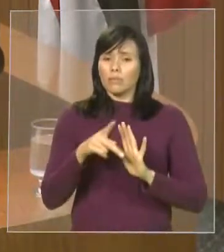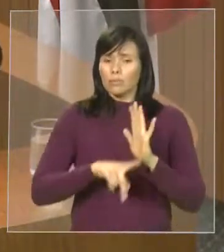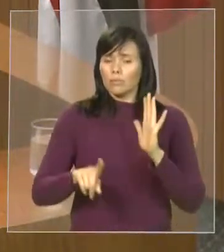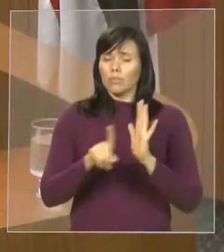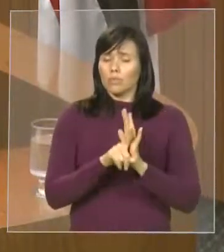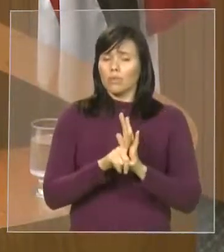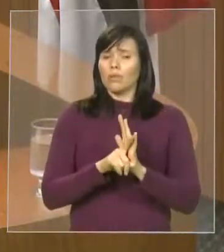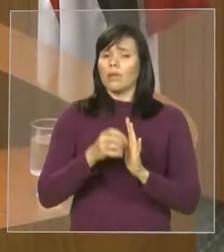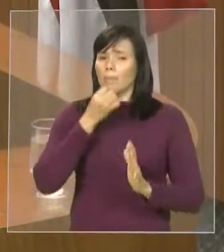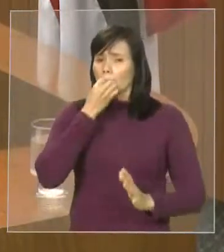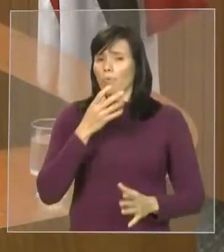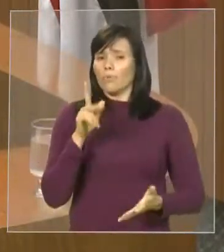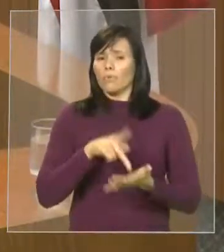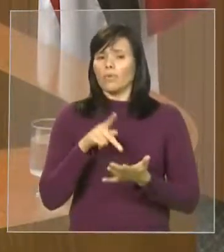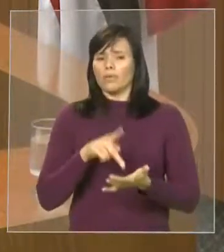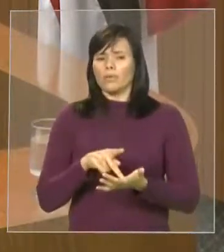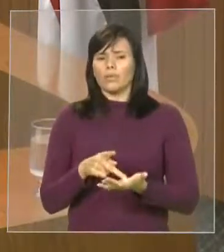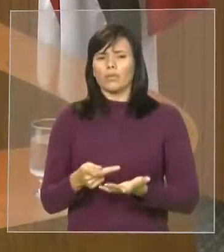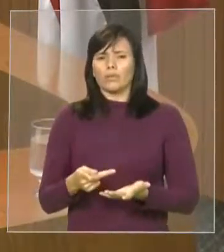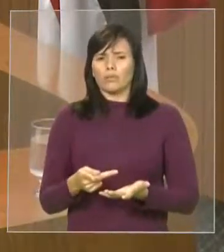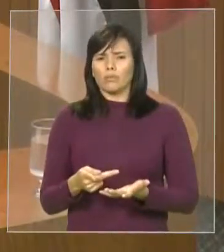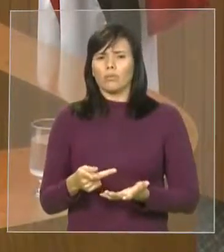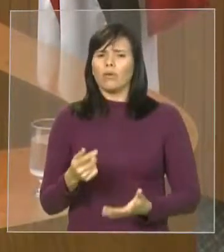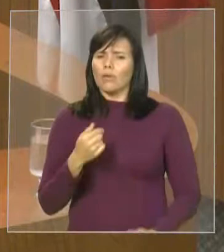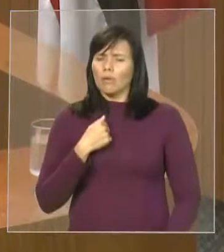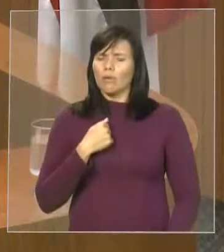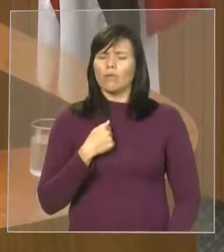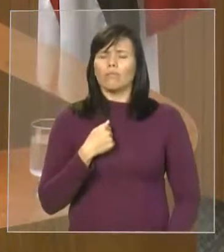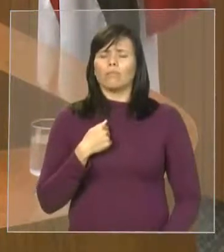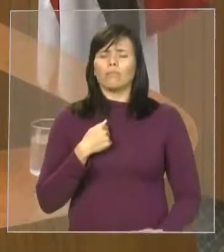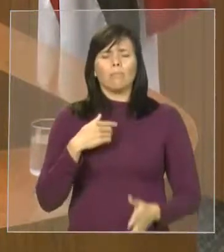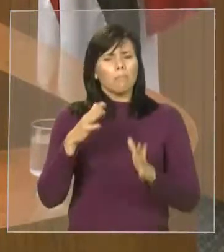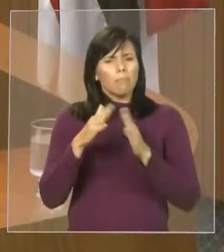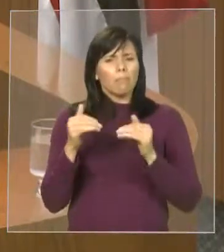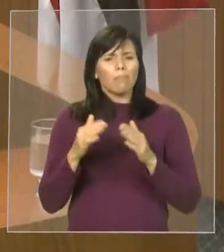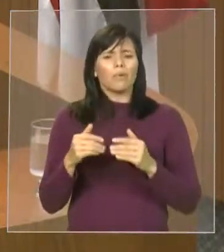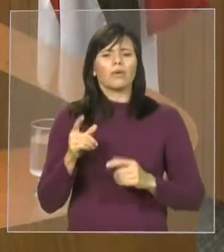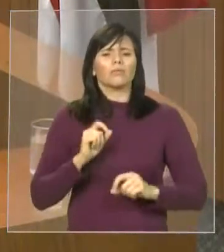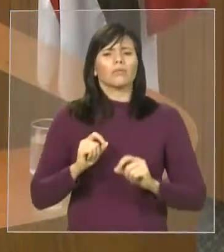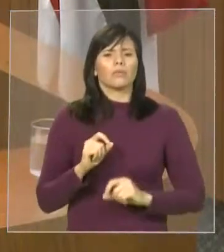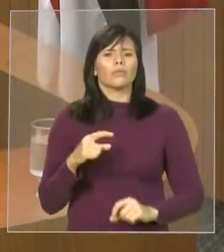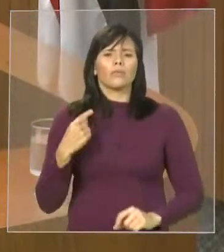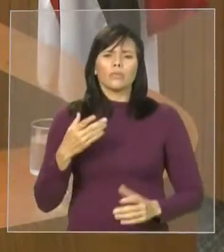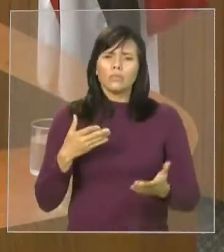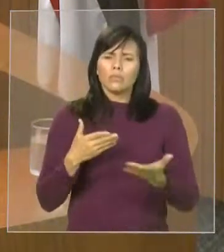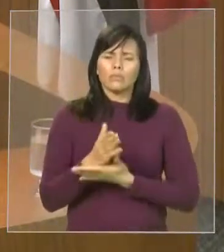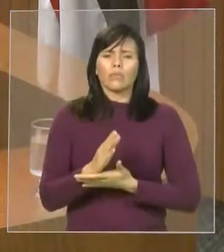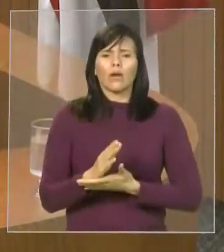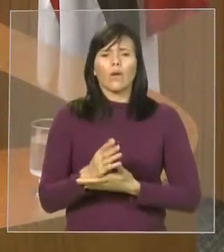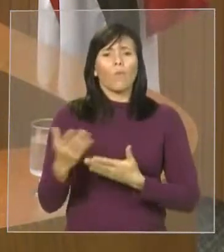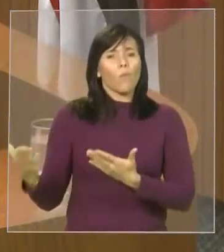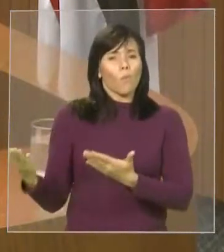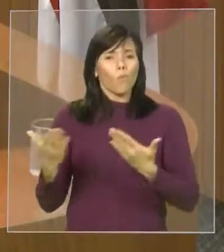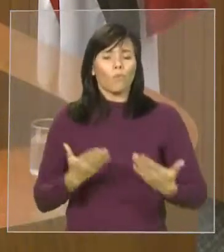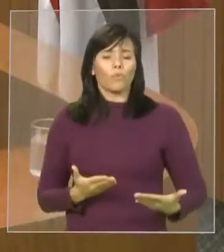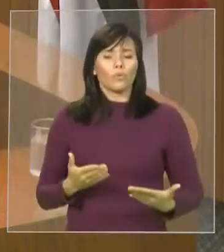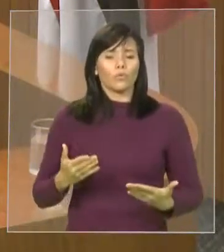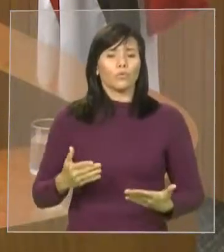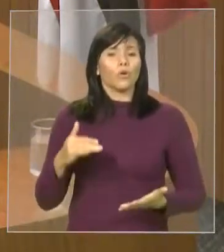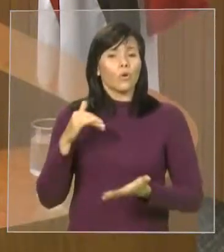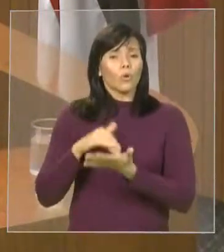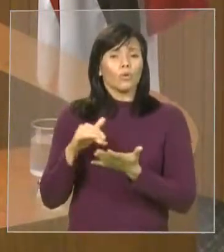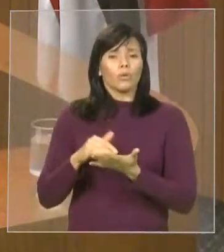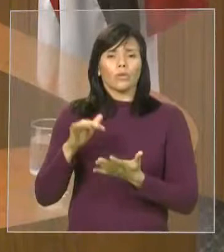que a gente possa aprovar o convite, que logo mais será votado, para a vinda do secretário de